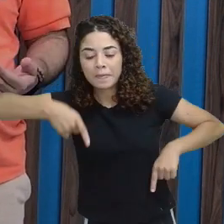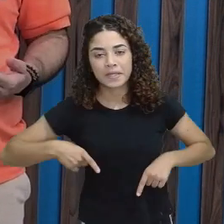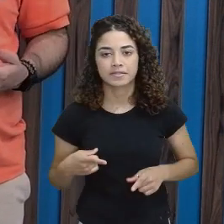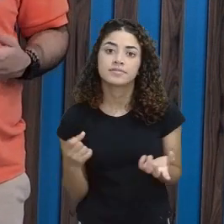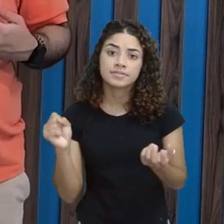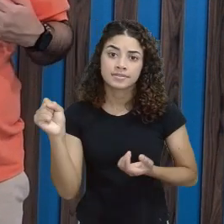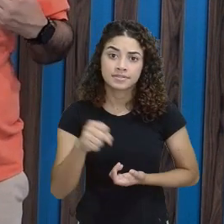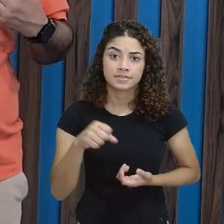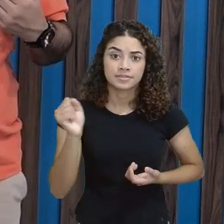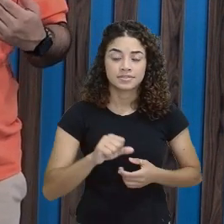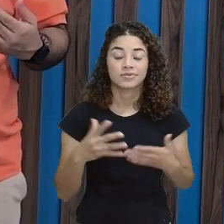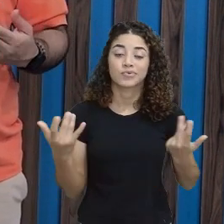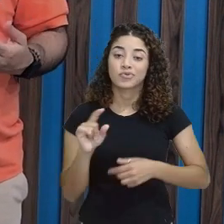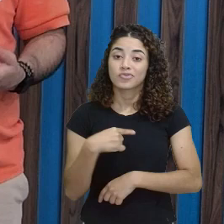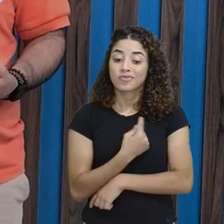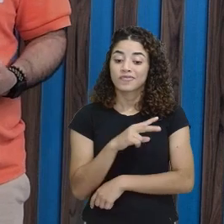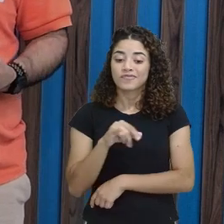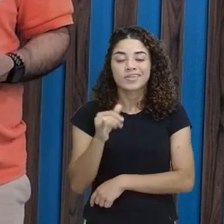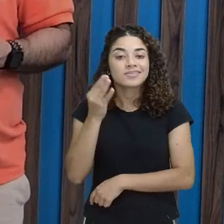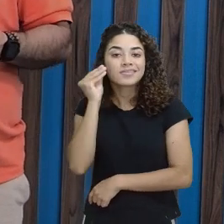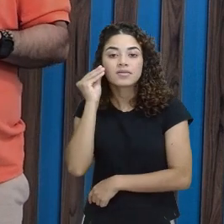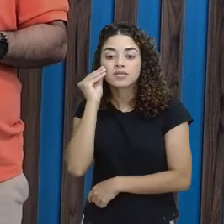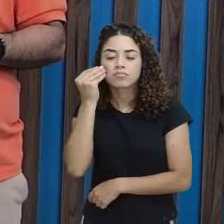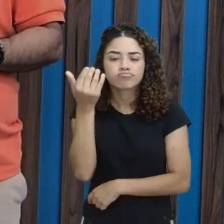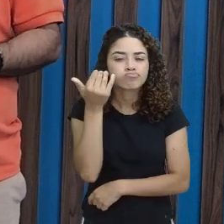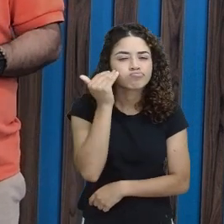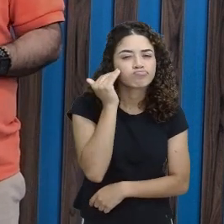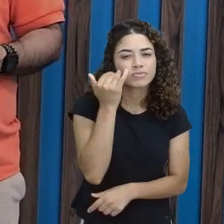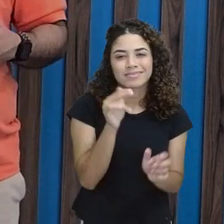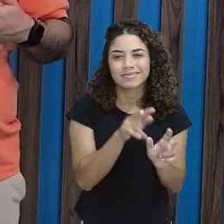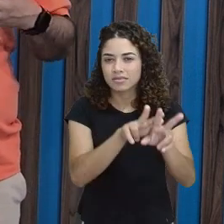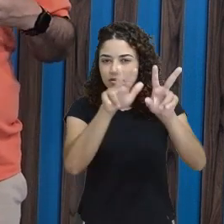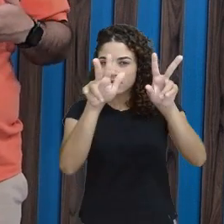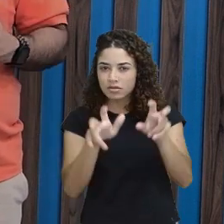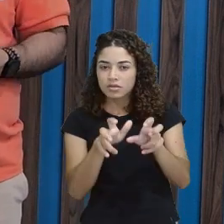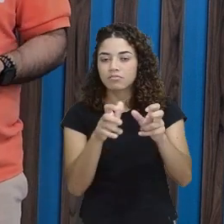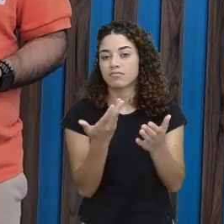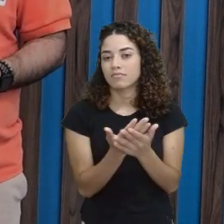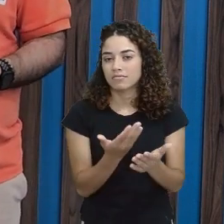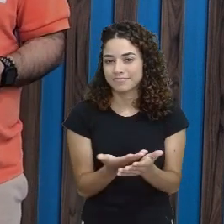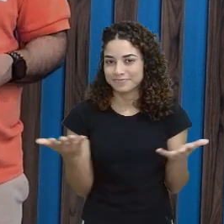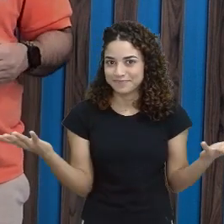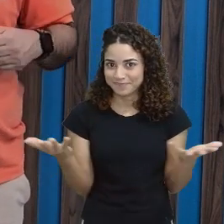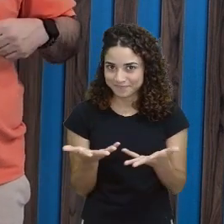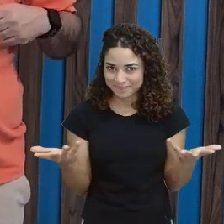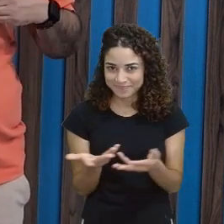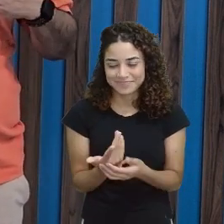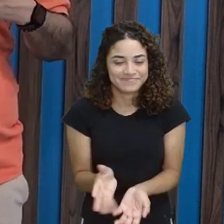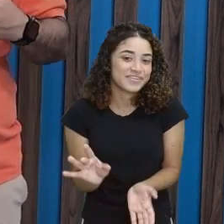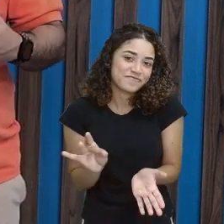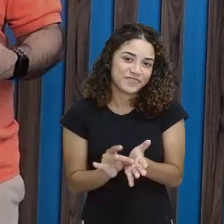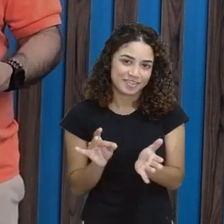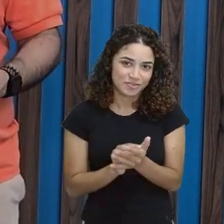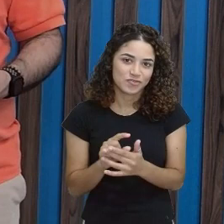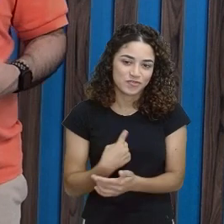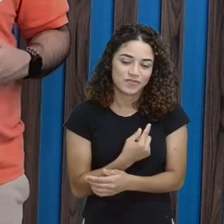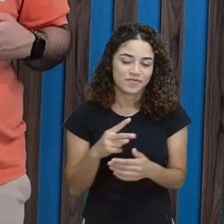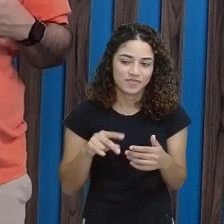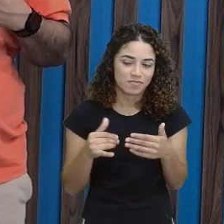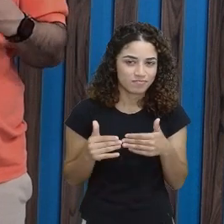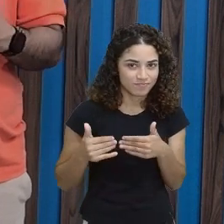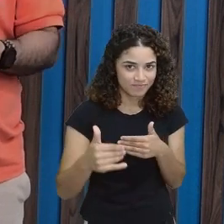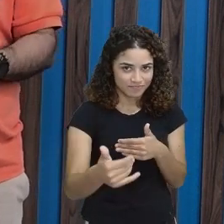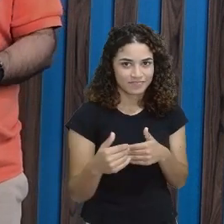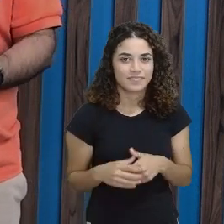vai tentar entender sobre ele na aula de hoje, né? Na realidade a gente vai começar, né?